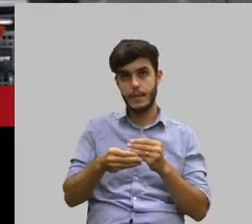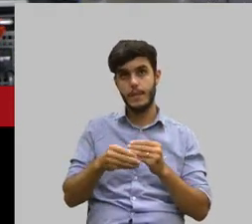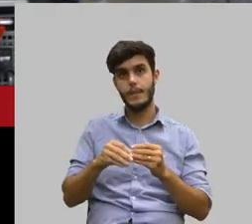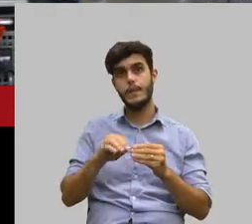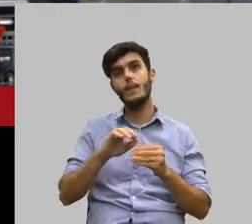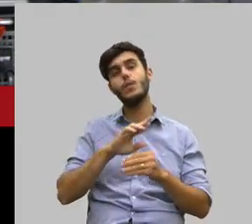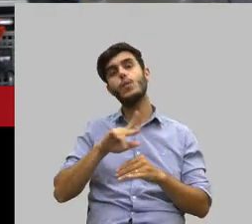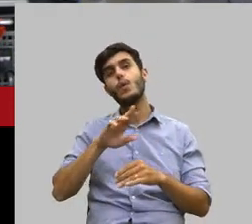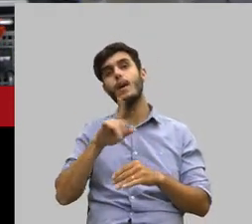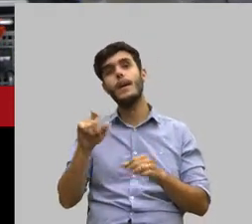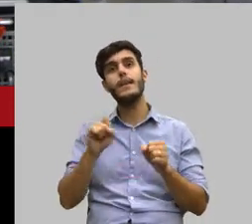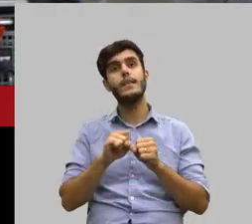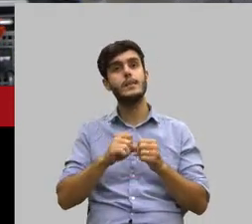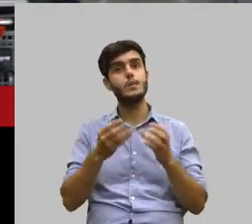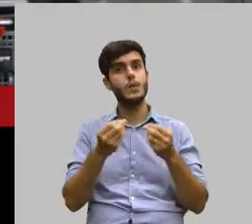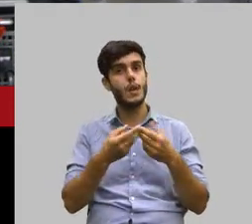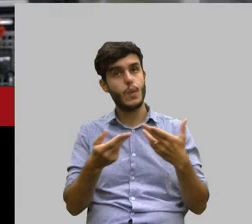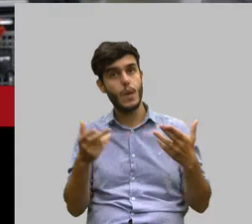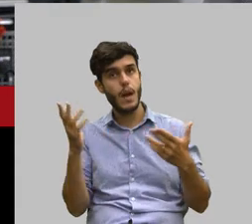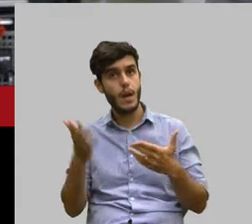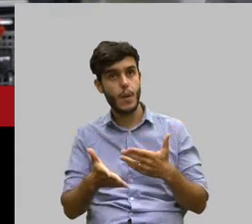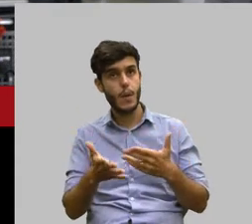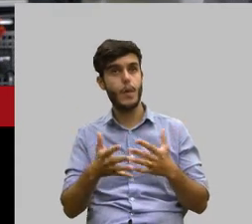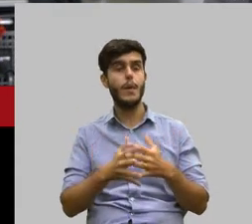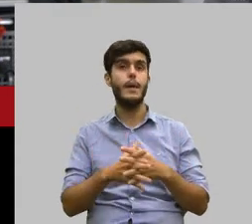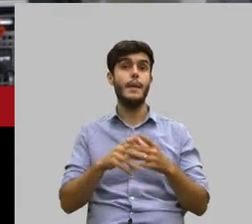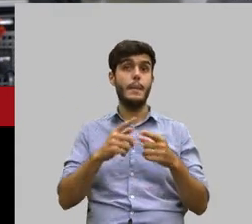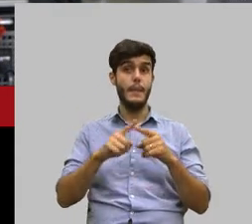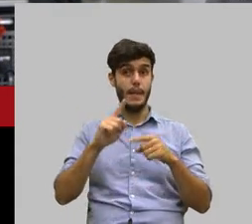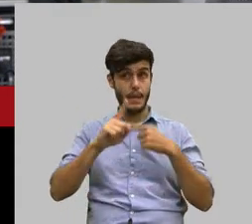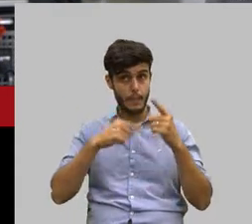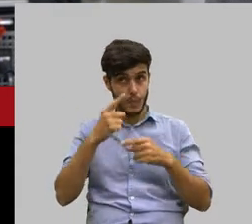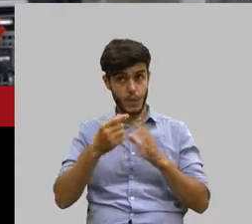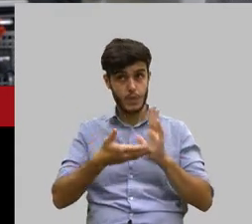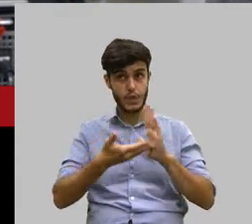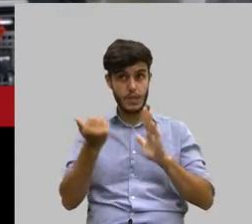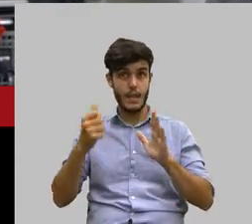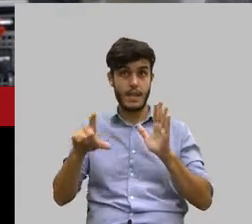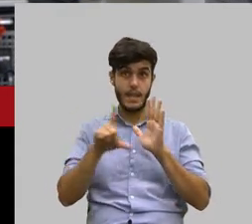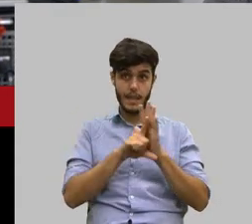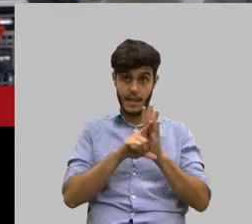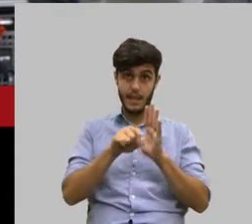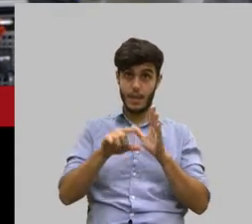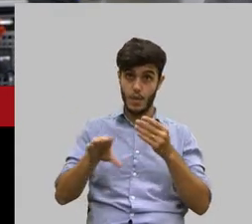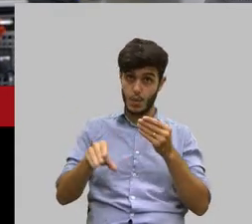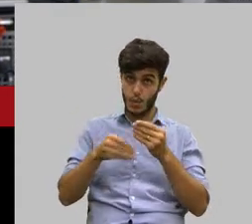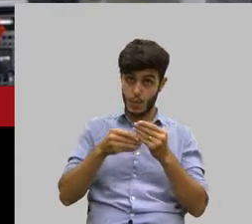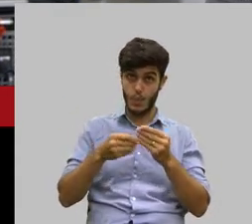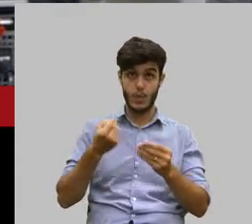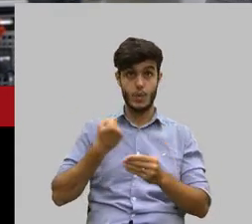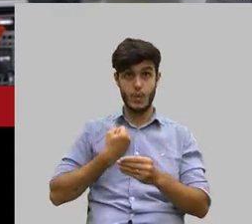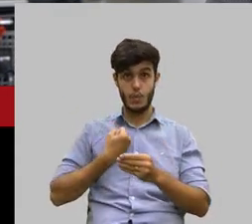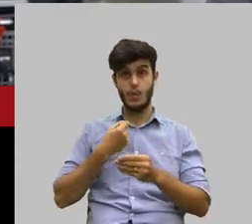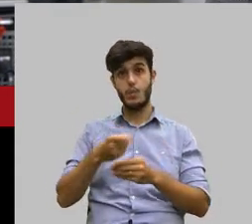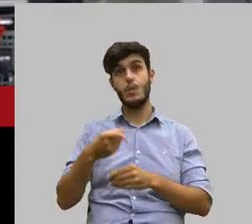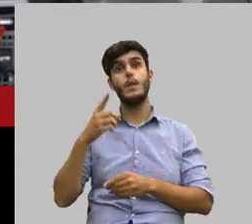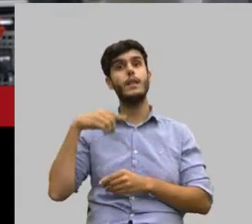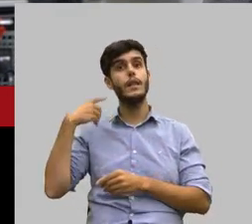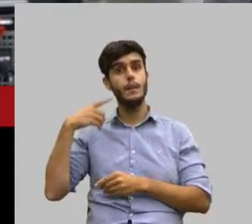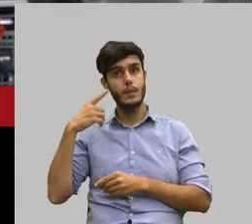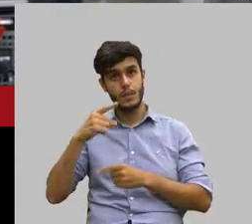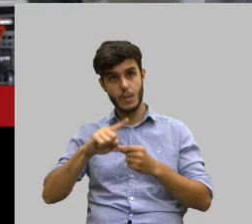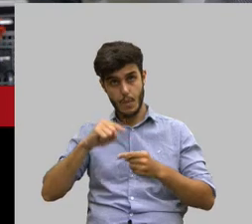fazer muita coisa agora mas depois que tirar da lei complementar e o número de Deputados para